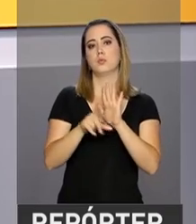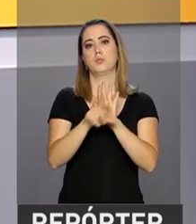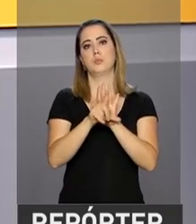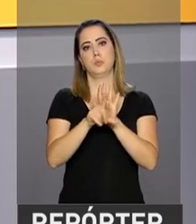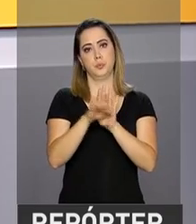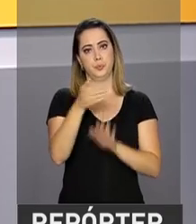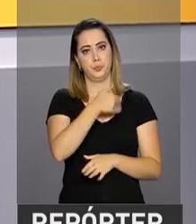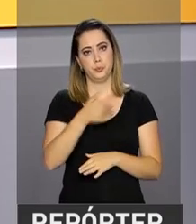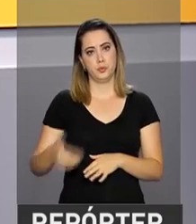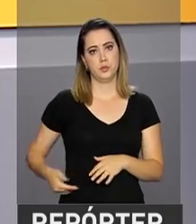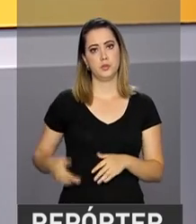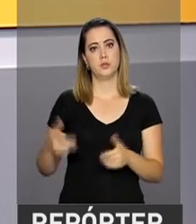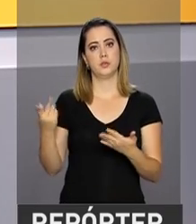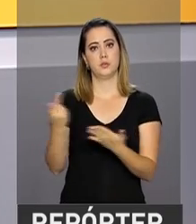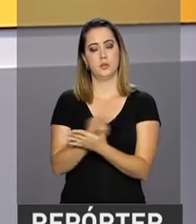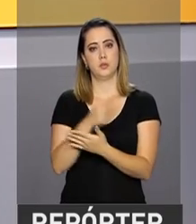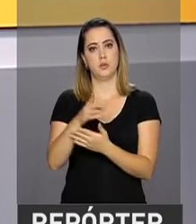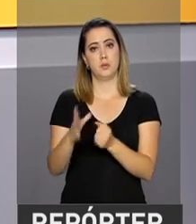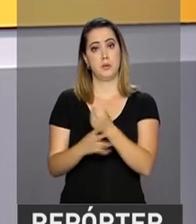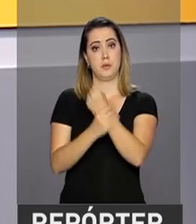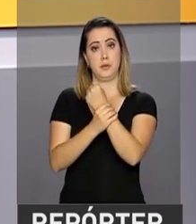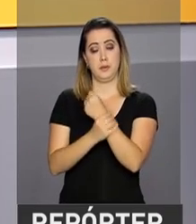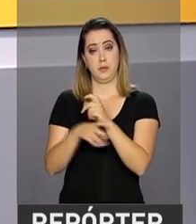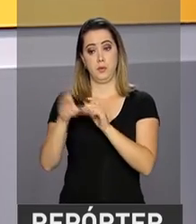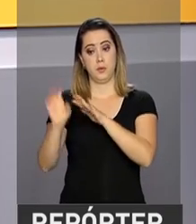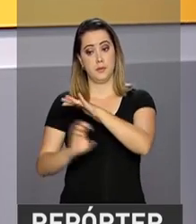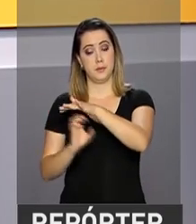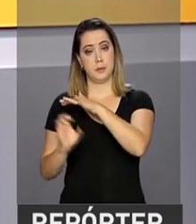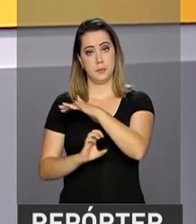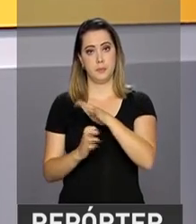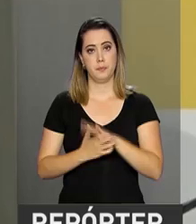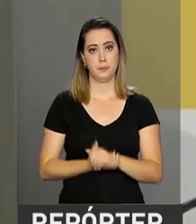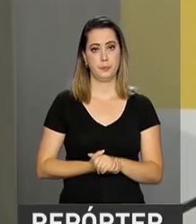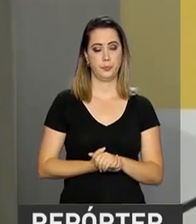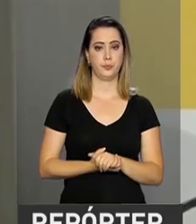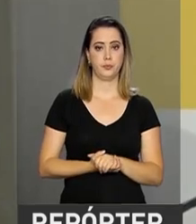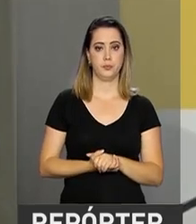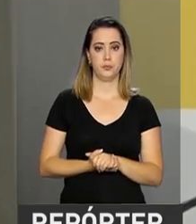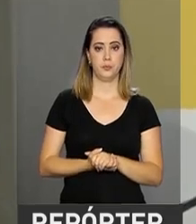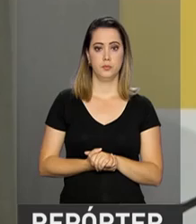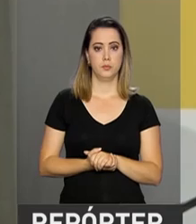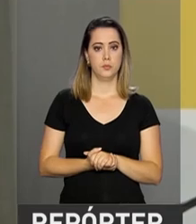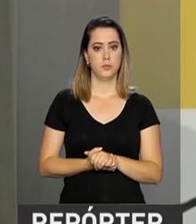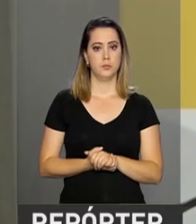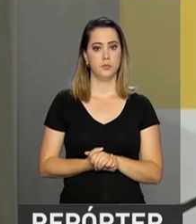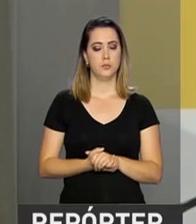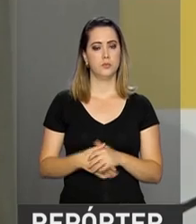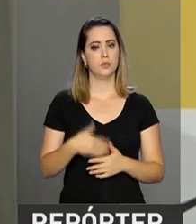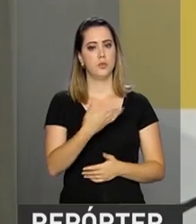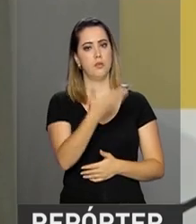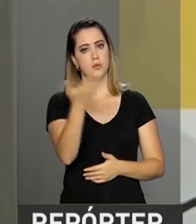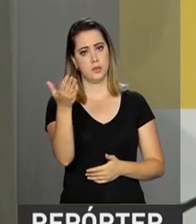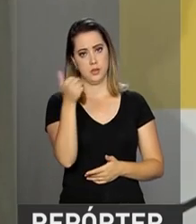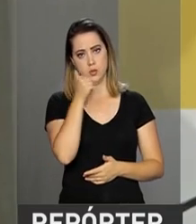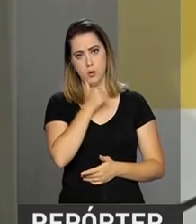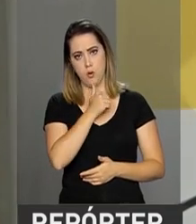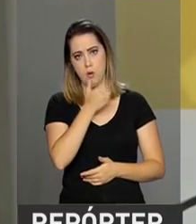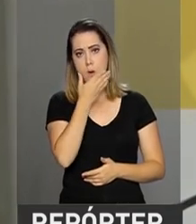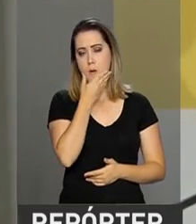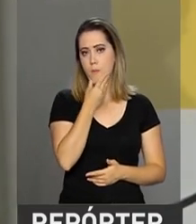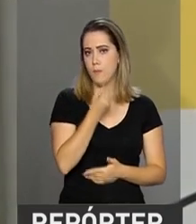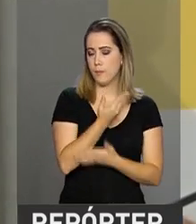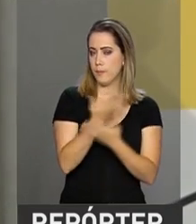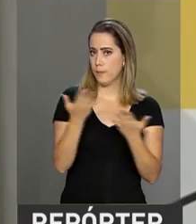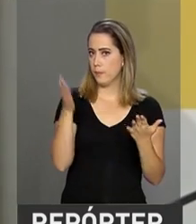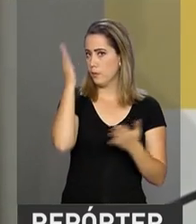para garantir mais segurança aos investidores as senhoras e os senhores sabem que